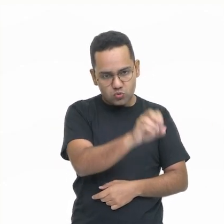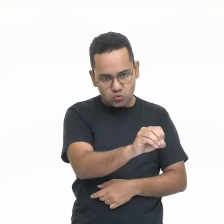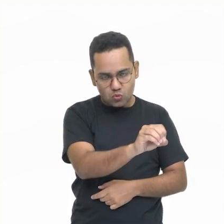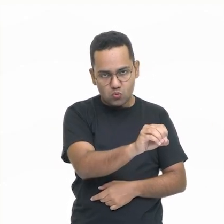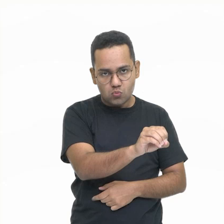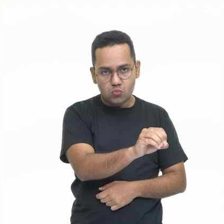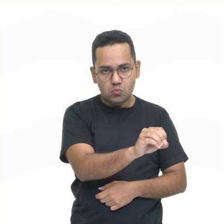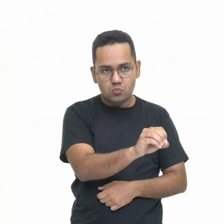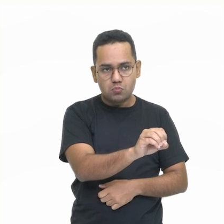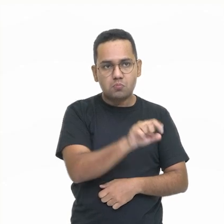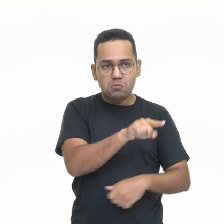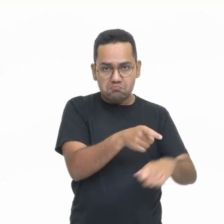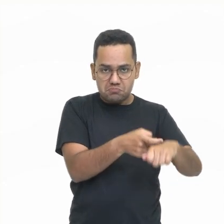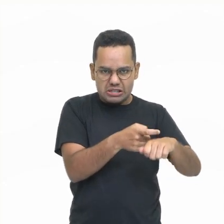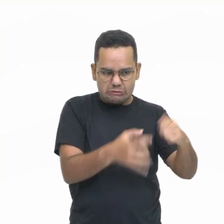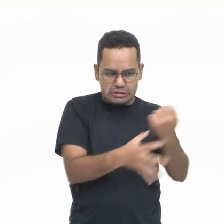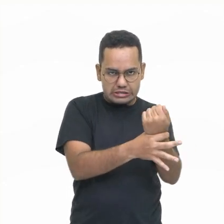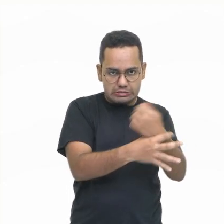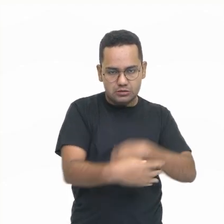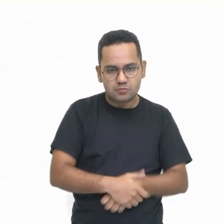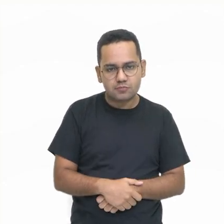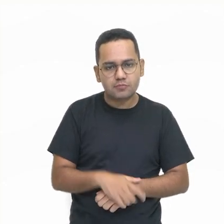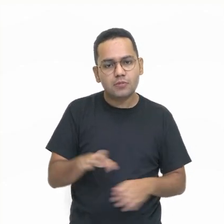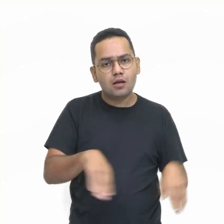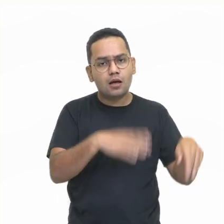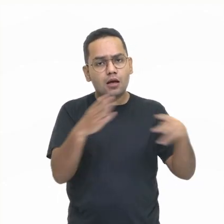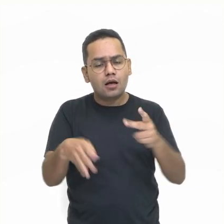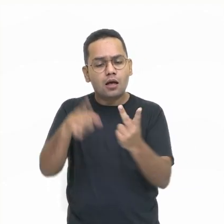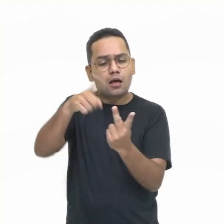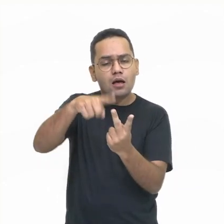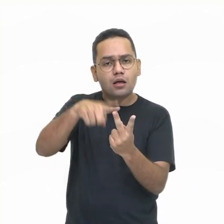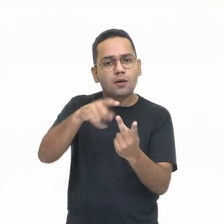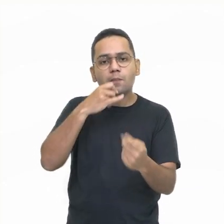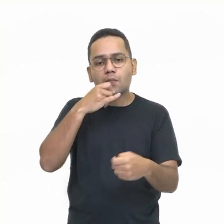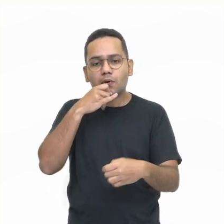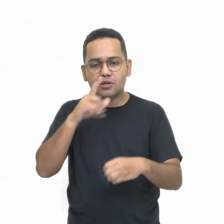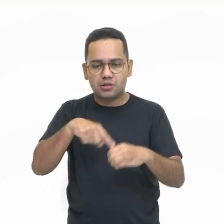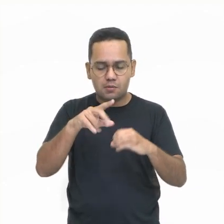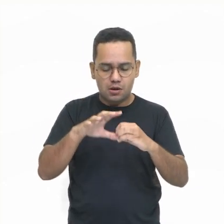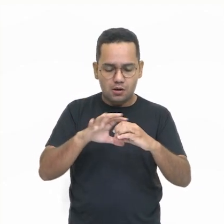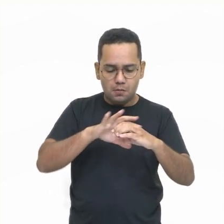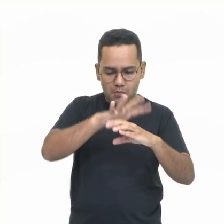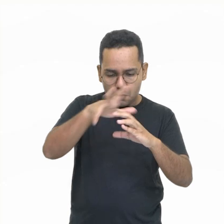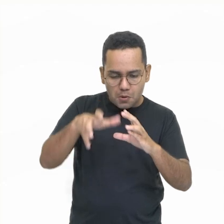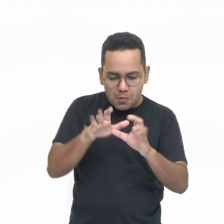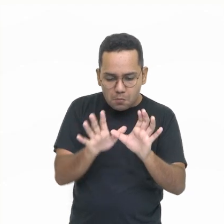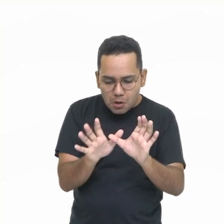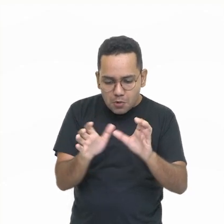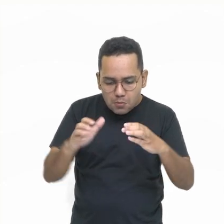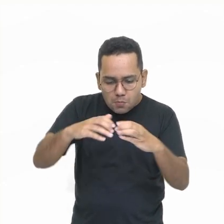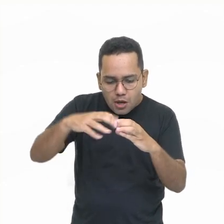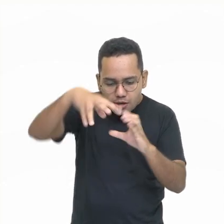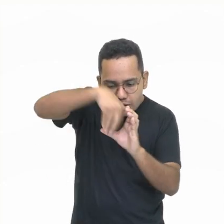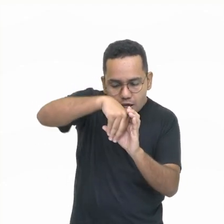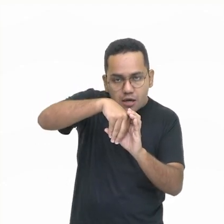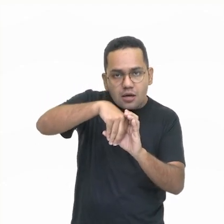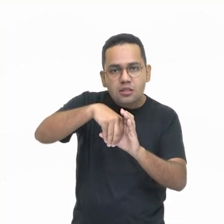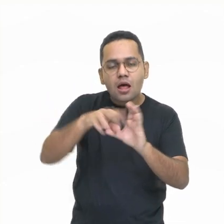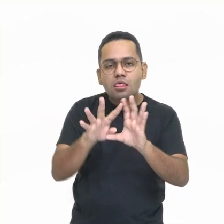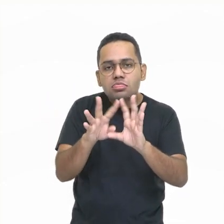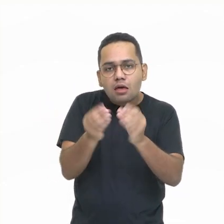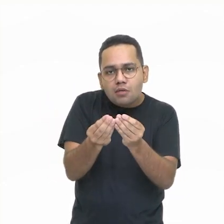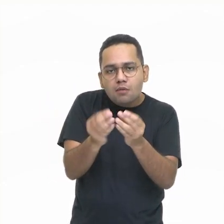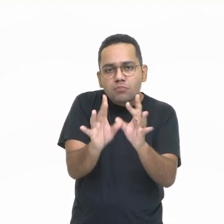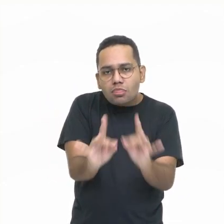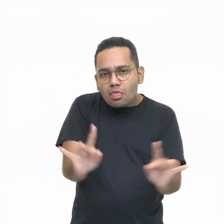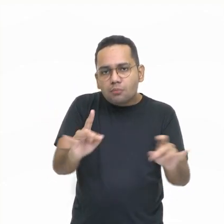algo sólido, né? A pinocitose, o que foi englobado é algo líquido. Nós temos ainda